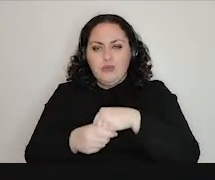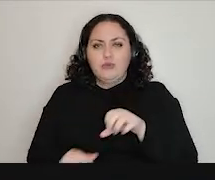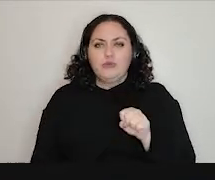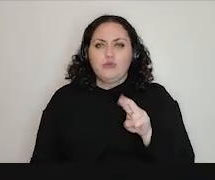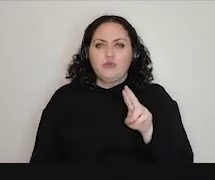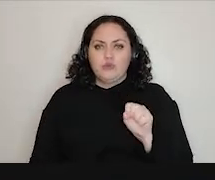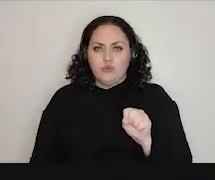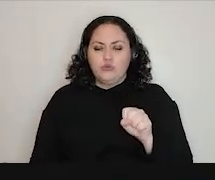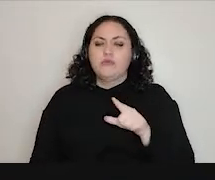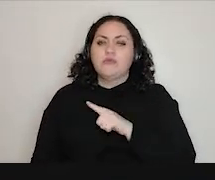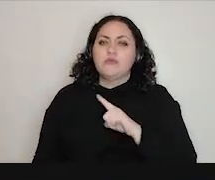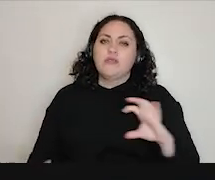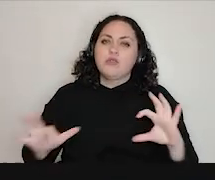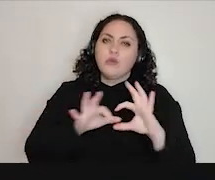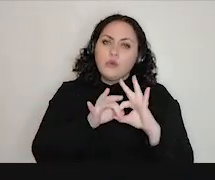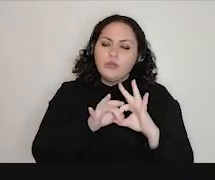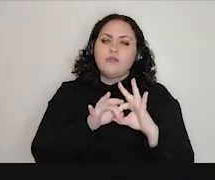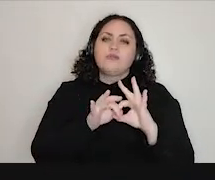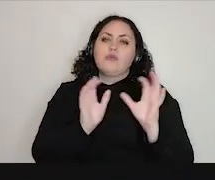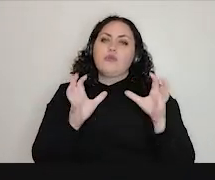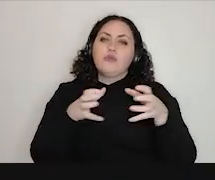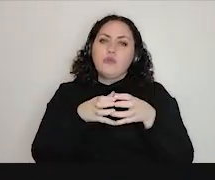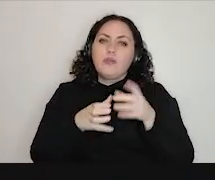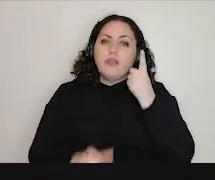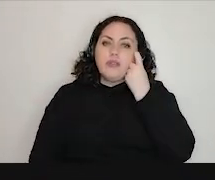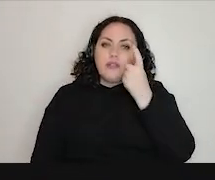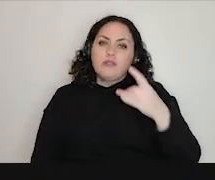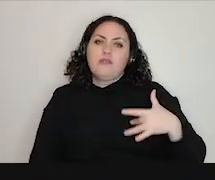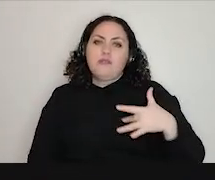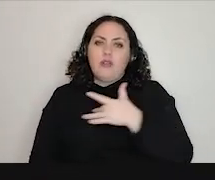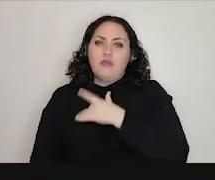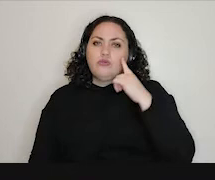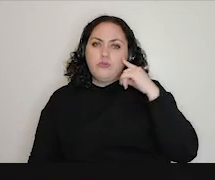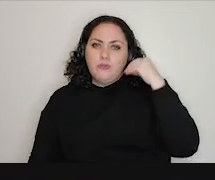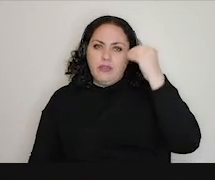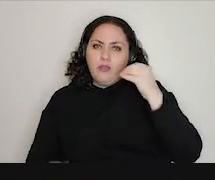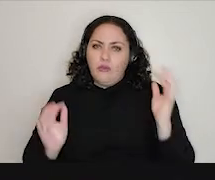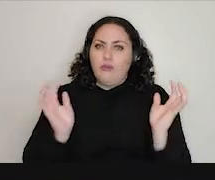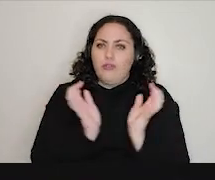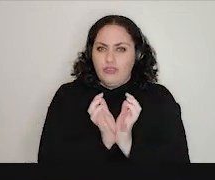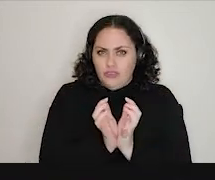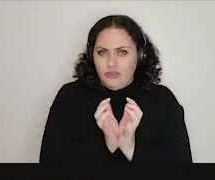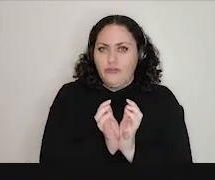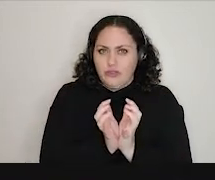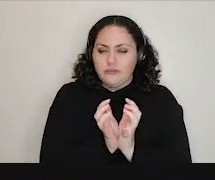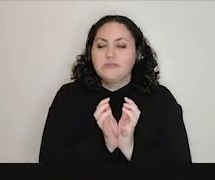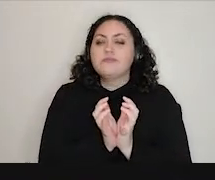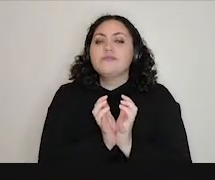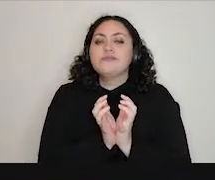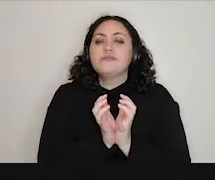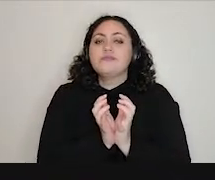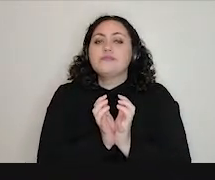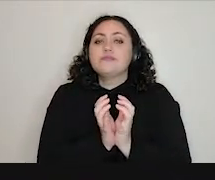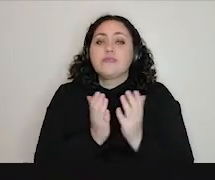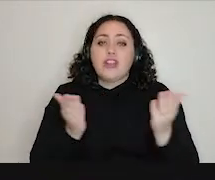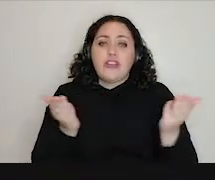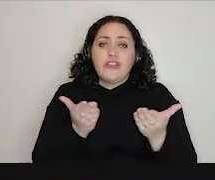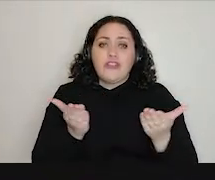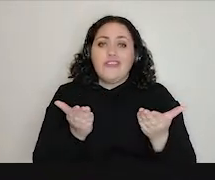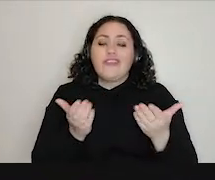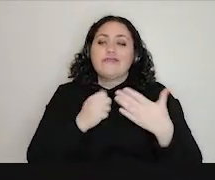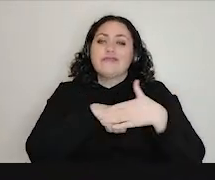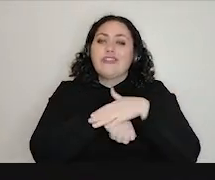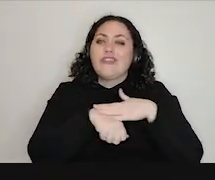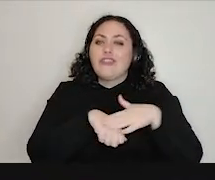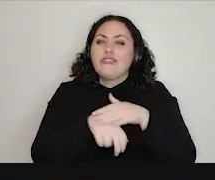SUS, integra o grupo de interesse em saúde mental coletiva da ABEM-RS. O Thiago irá falar